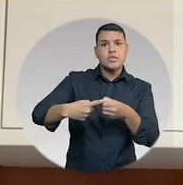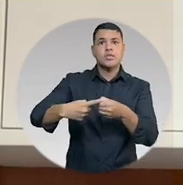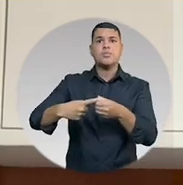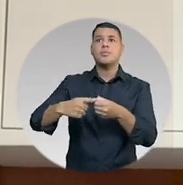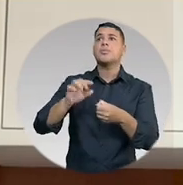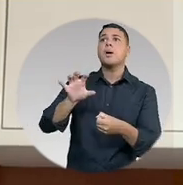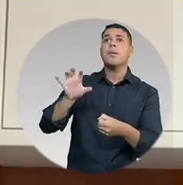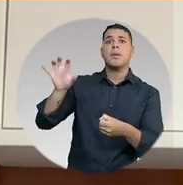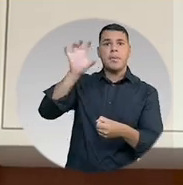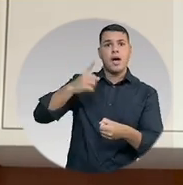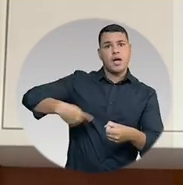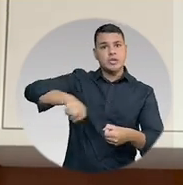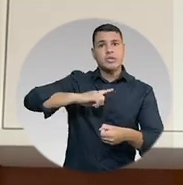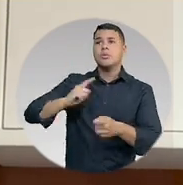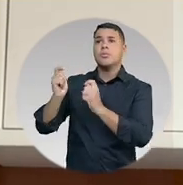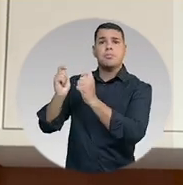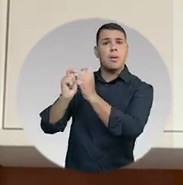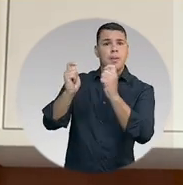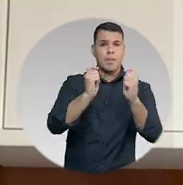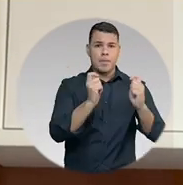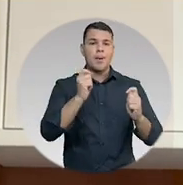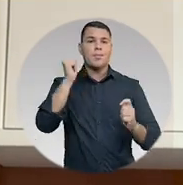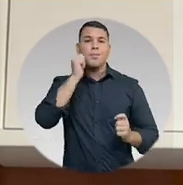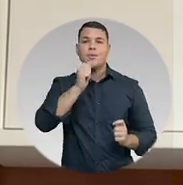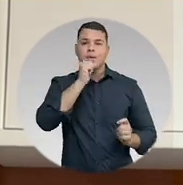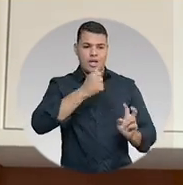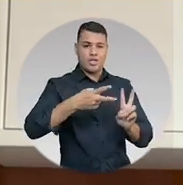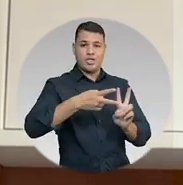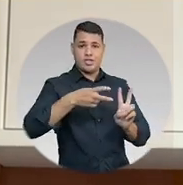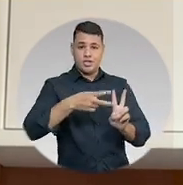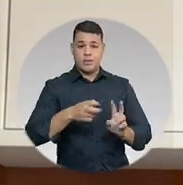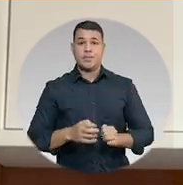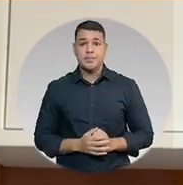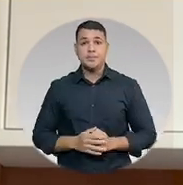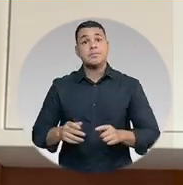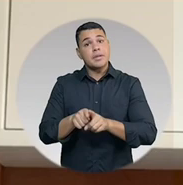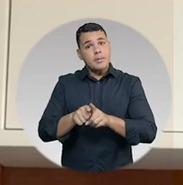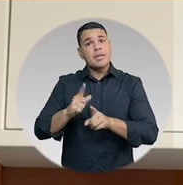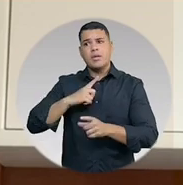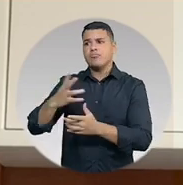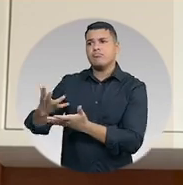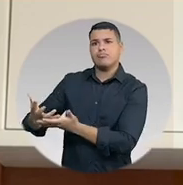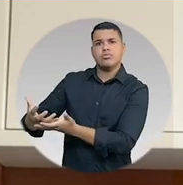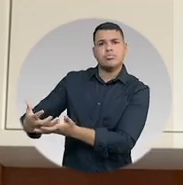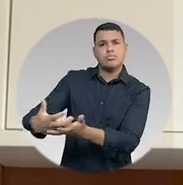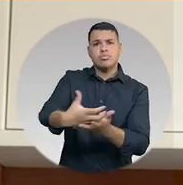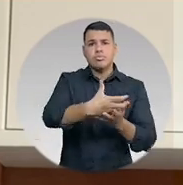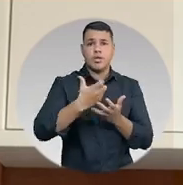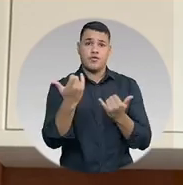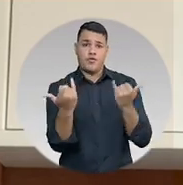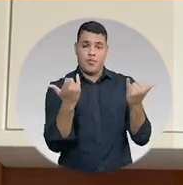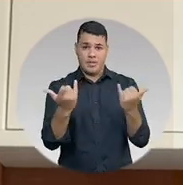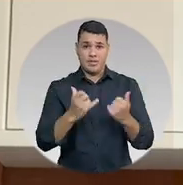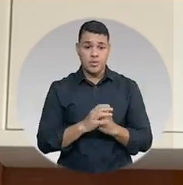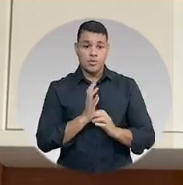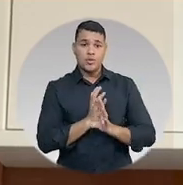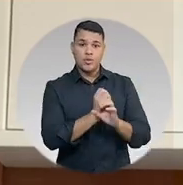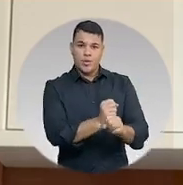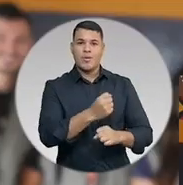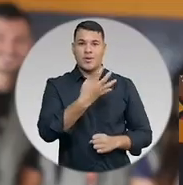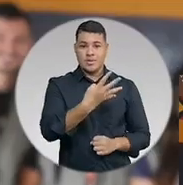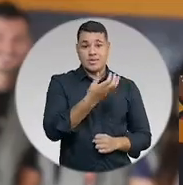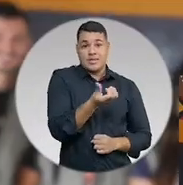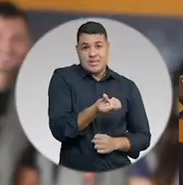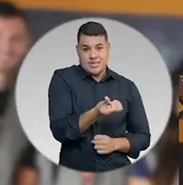partos de mulheres indígenas, e nós entrevistamos, né, e colhemos o registro da caderneta de 469